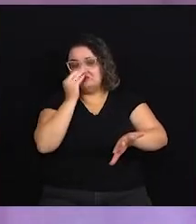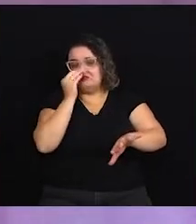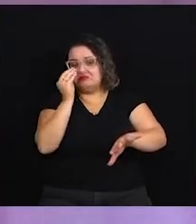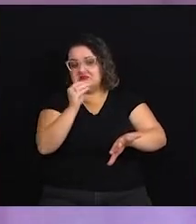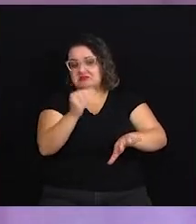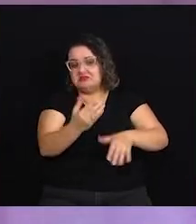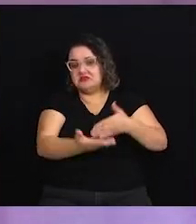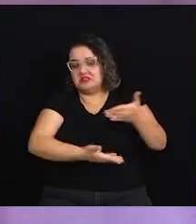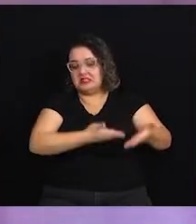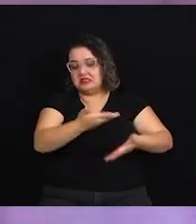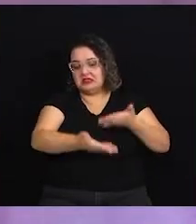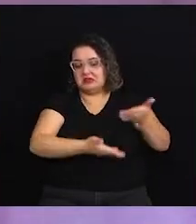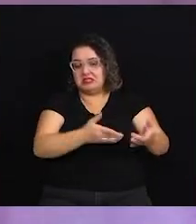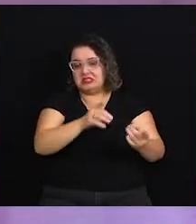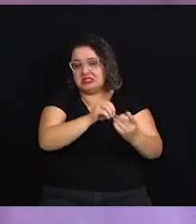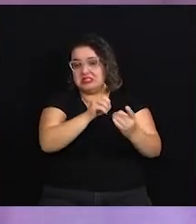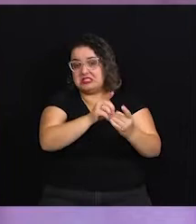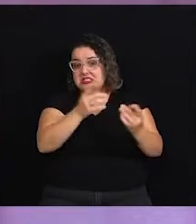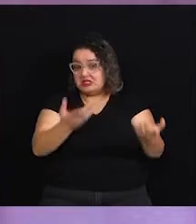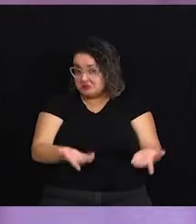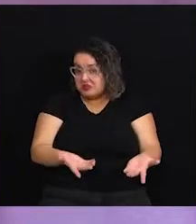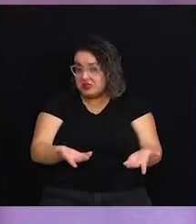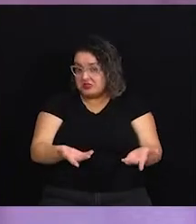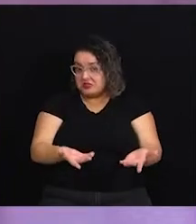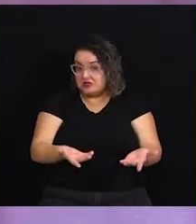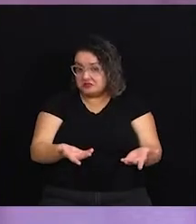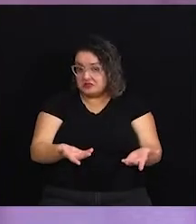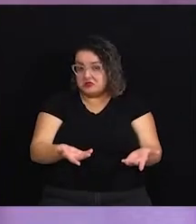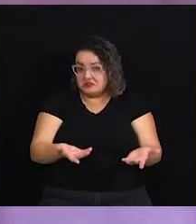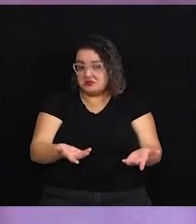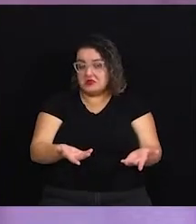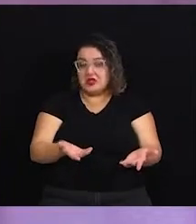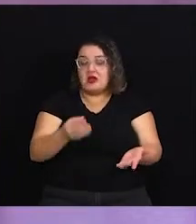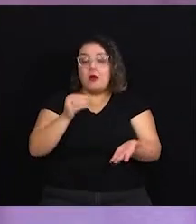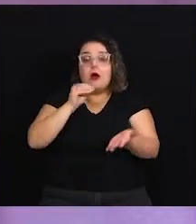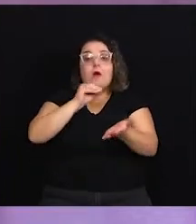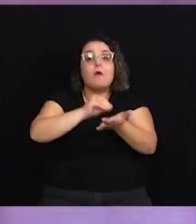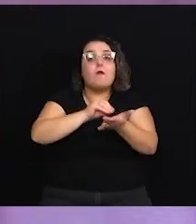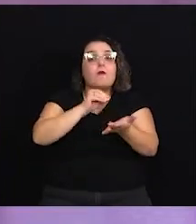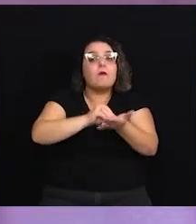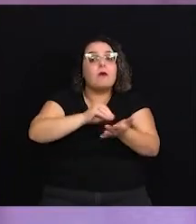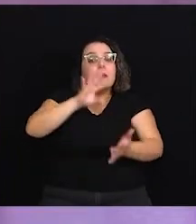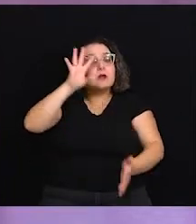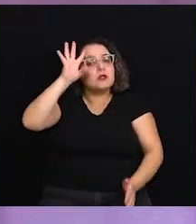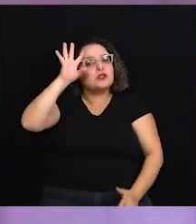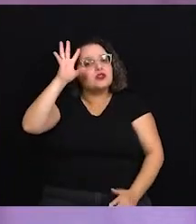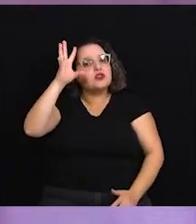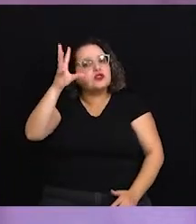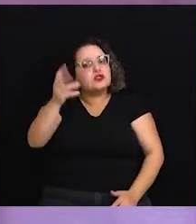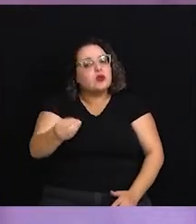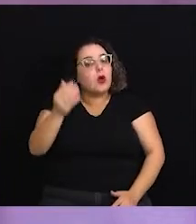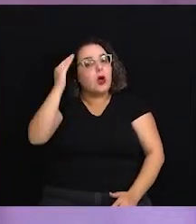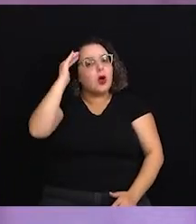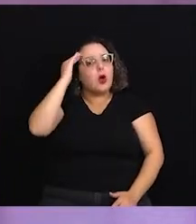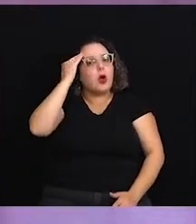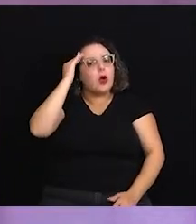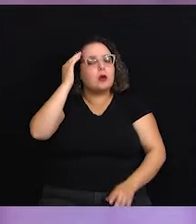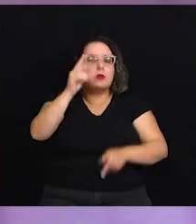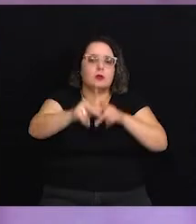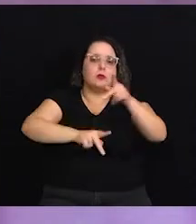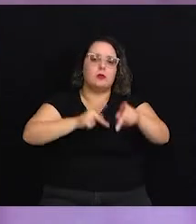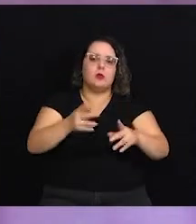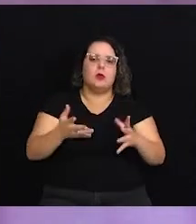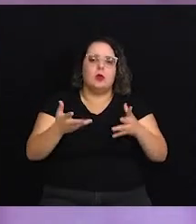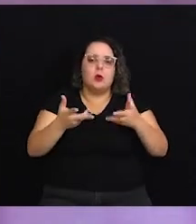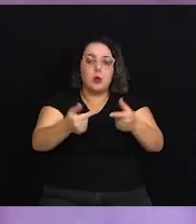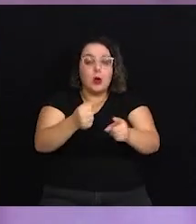da sociedade muito por conta de uma falta de conhecimento deu entendimento da